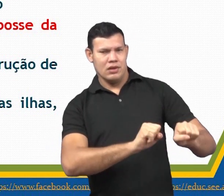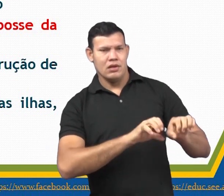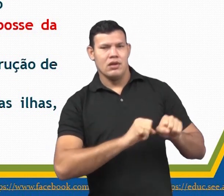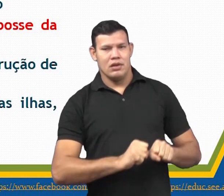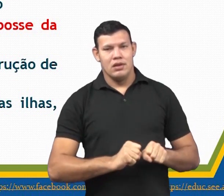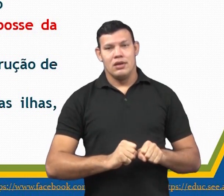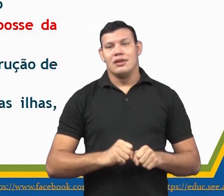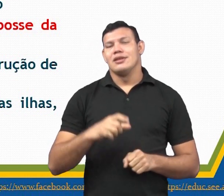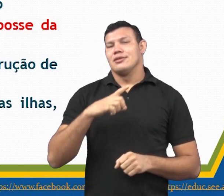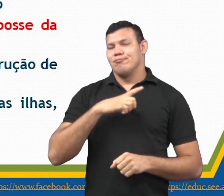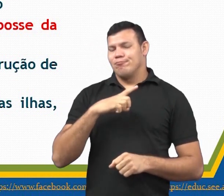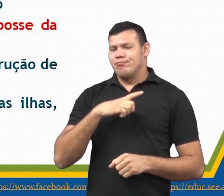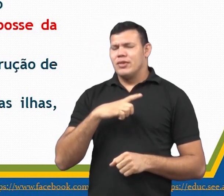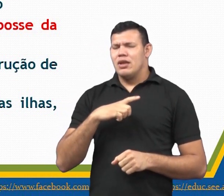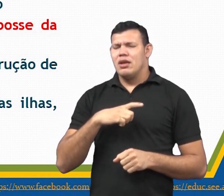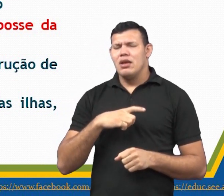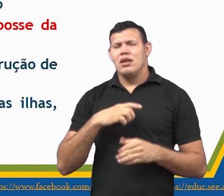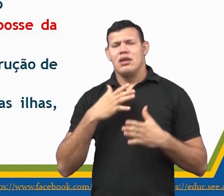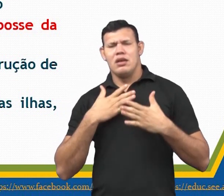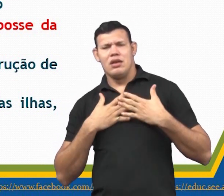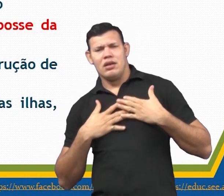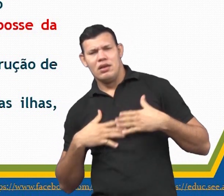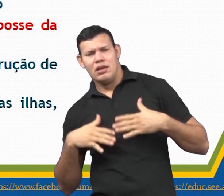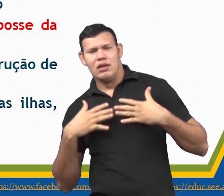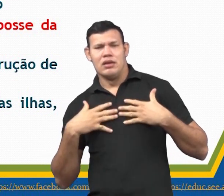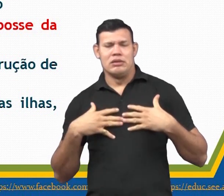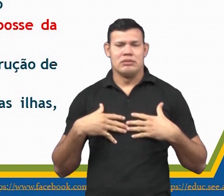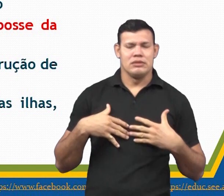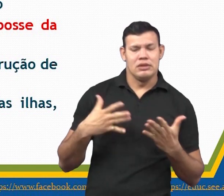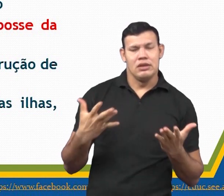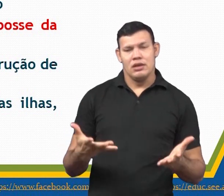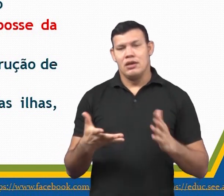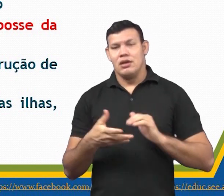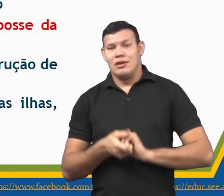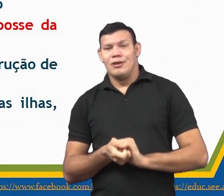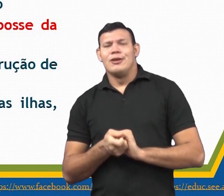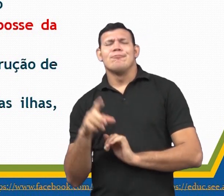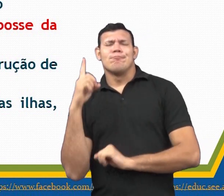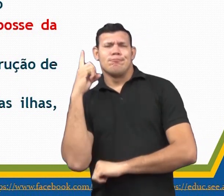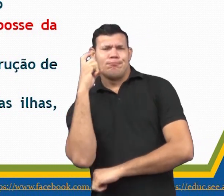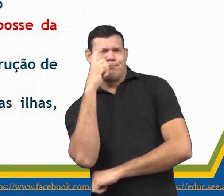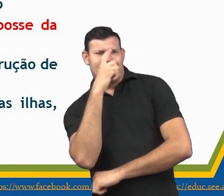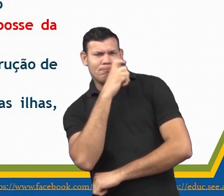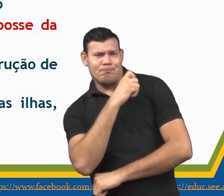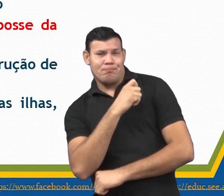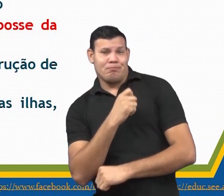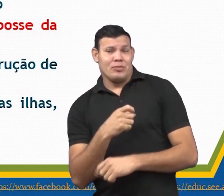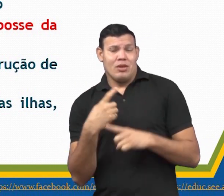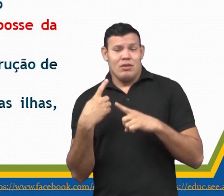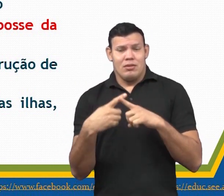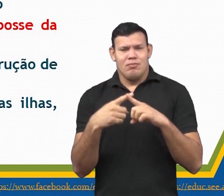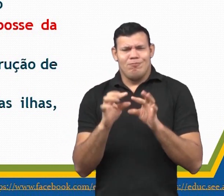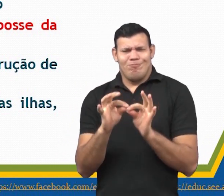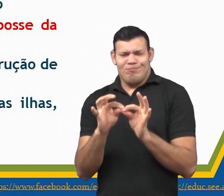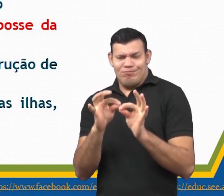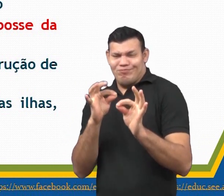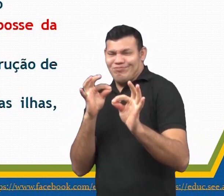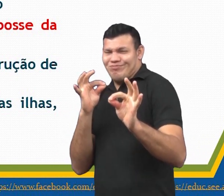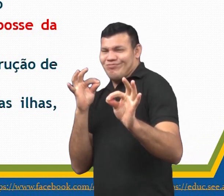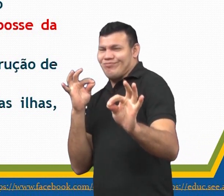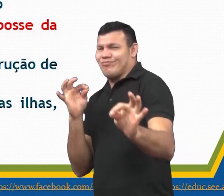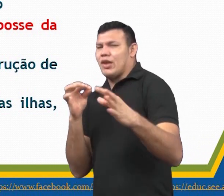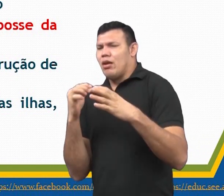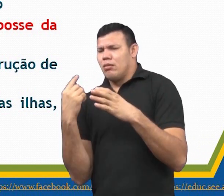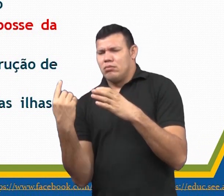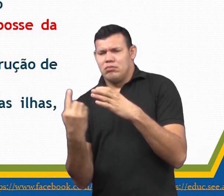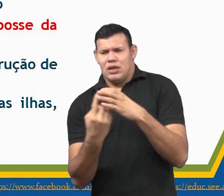de forma lenta e pouco homogênea. Dificuldades principalmente devido à grande distância e o isolamento